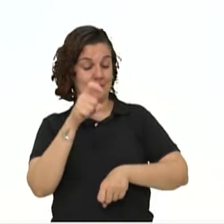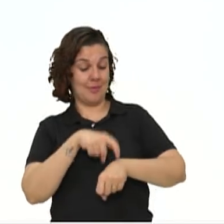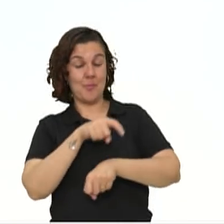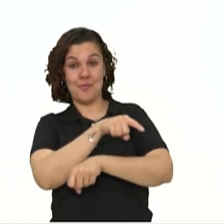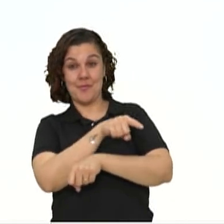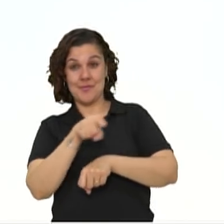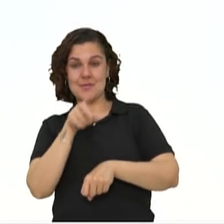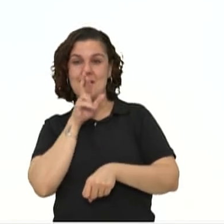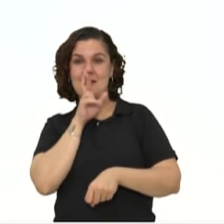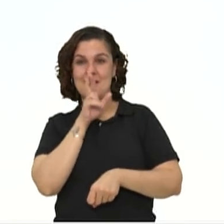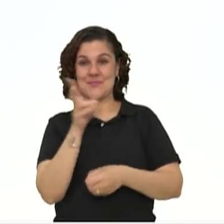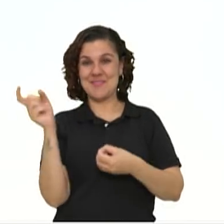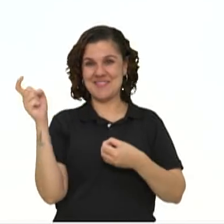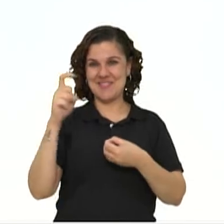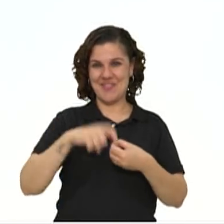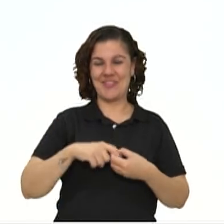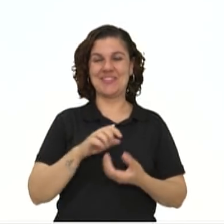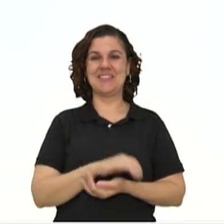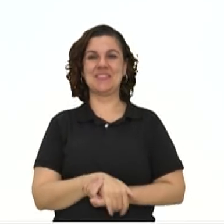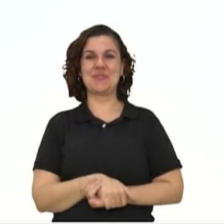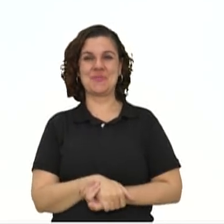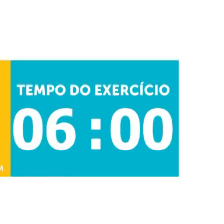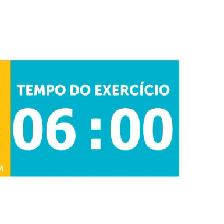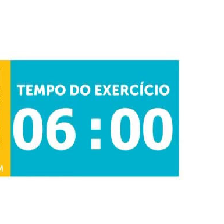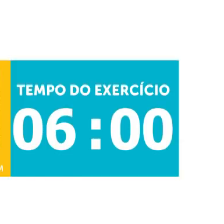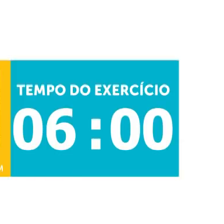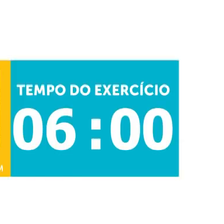um tempo para você responder, em seguida voltamos com a aula.